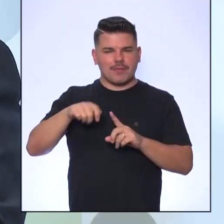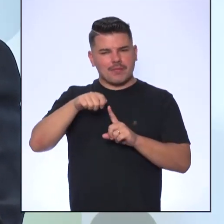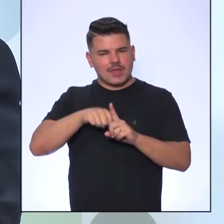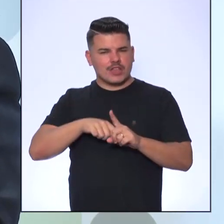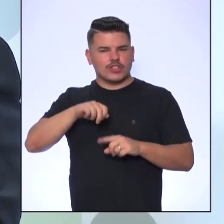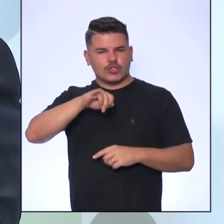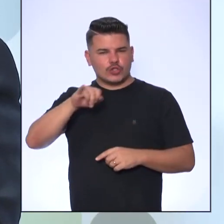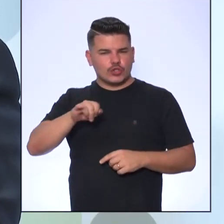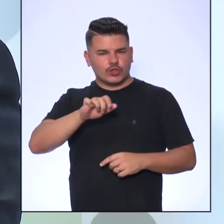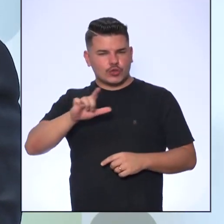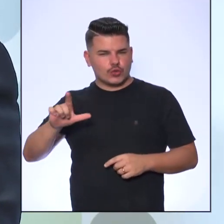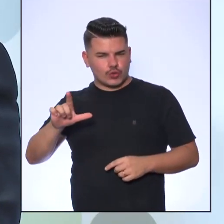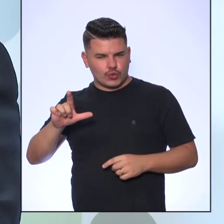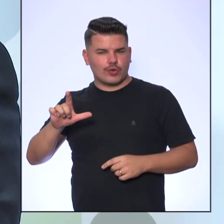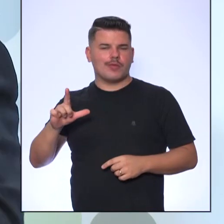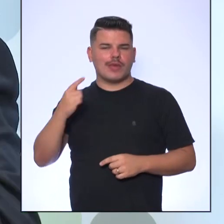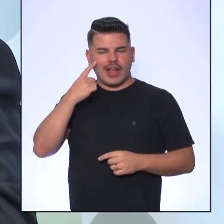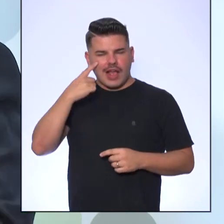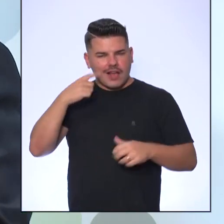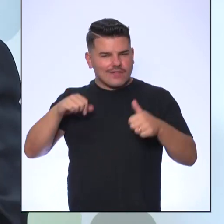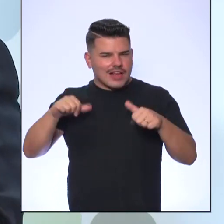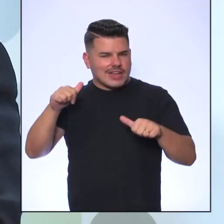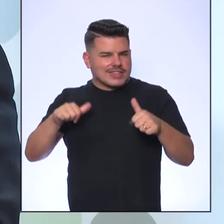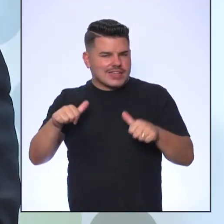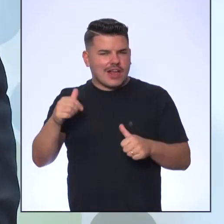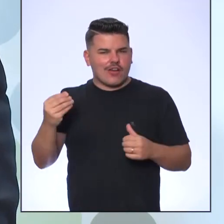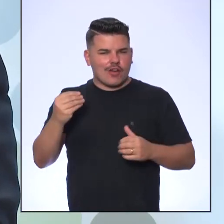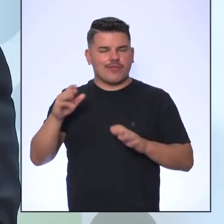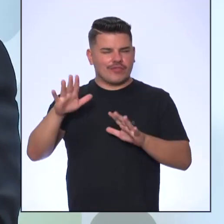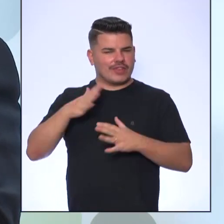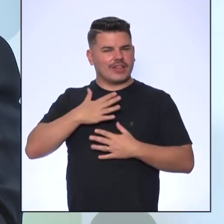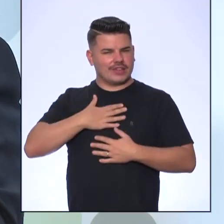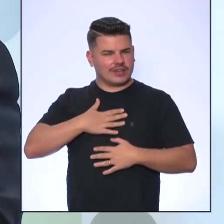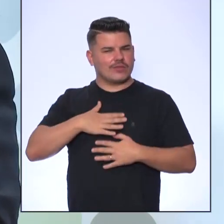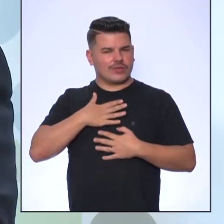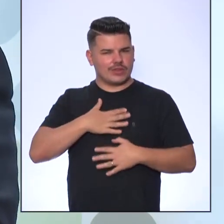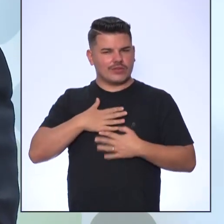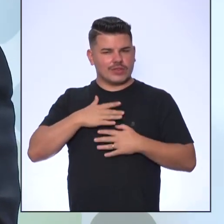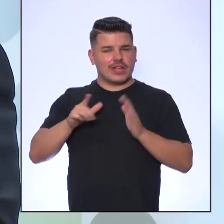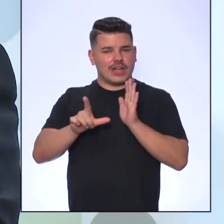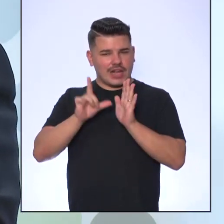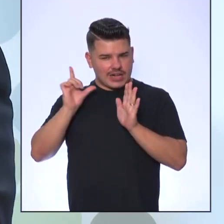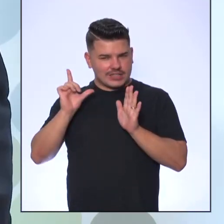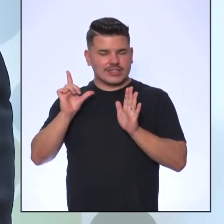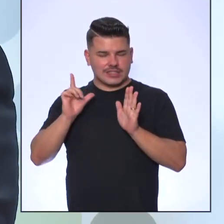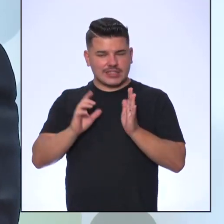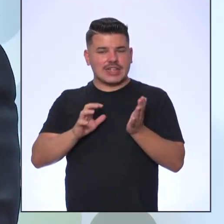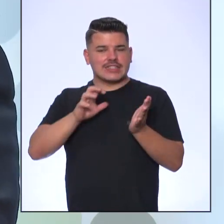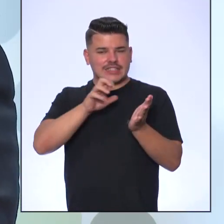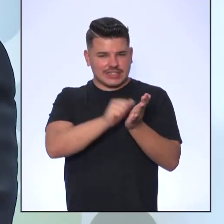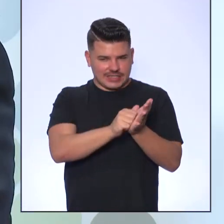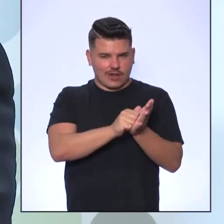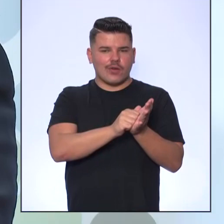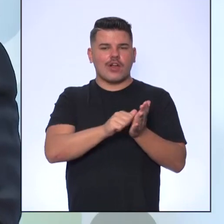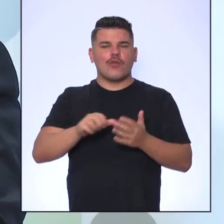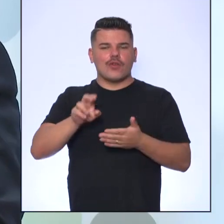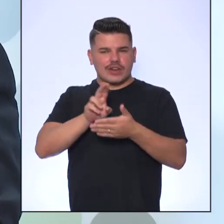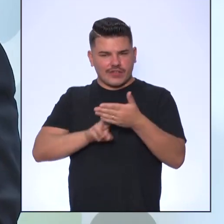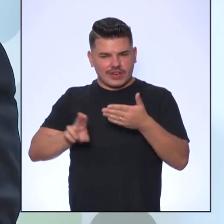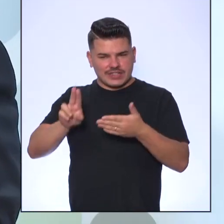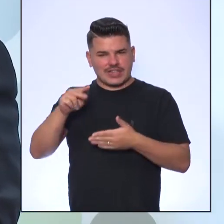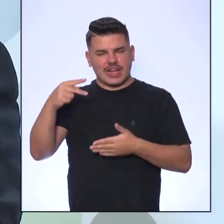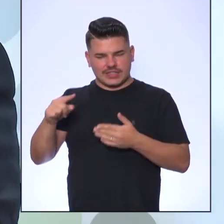para avaliar todo esse processo. Então, fiquem tranquilos, antes da inscrição, certamente as nossas universidades, que são